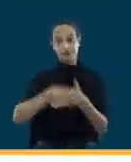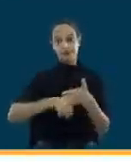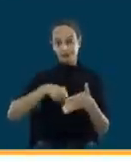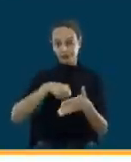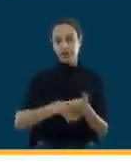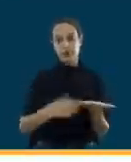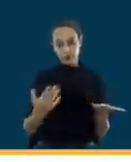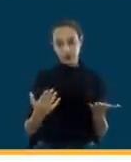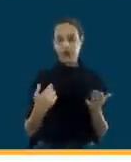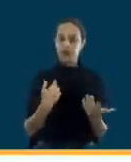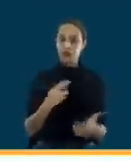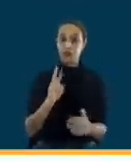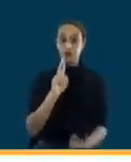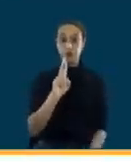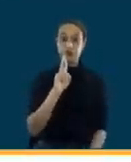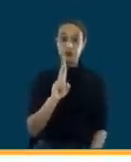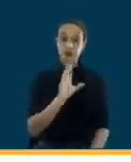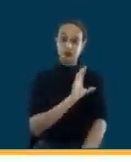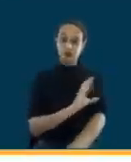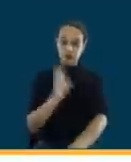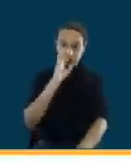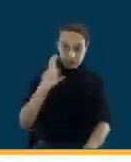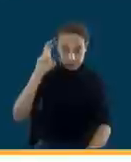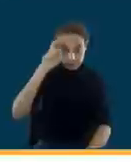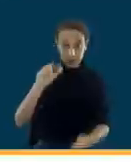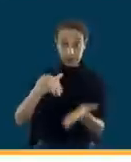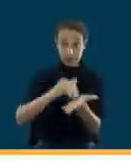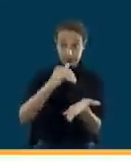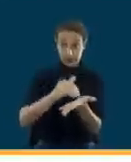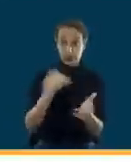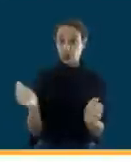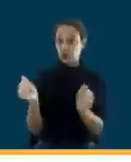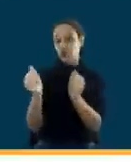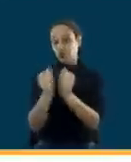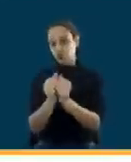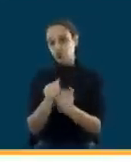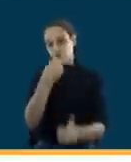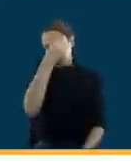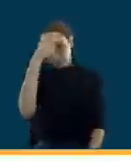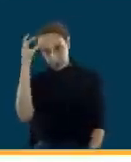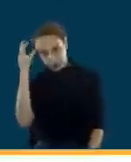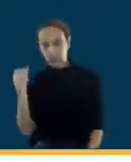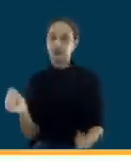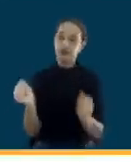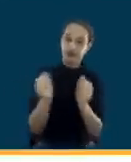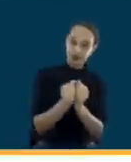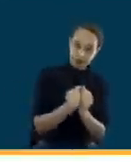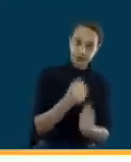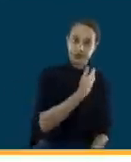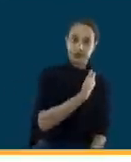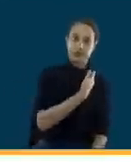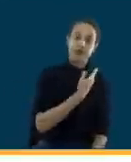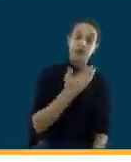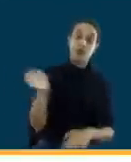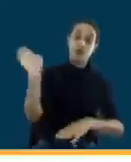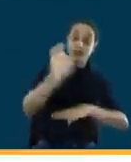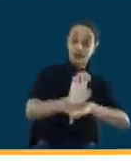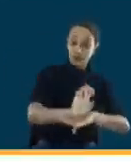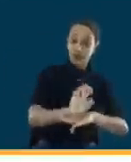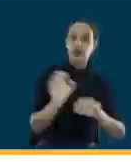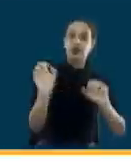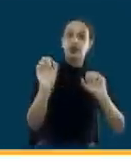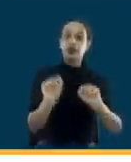trabalhado em conjunto com a Secretaria de Estado para que a gente possa, de fato, fazer com que os recursos da Lei